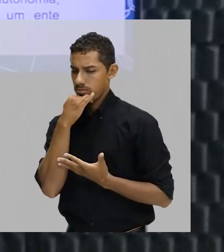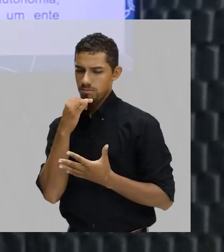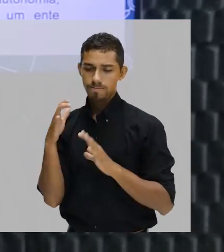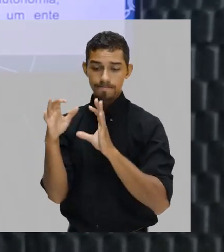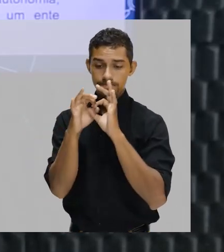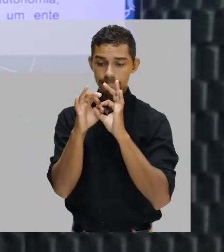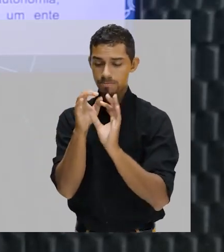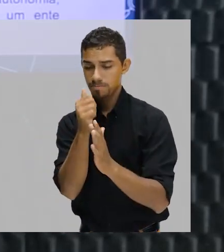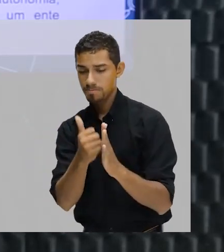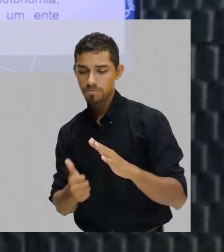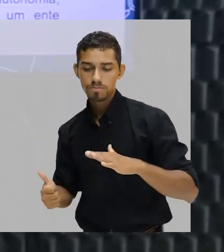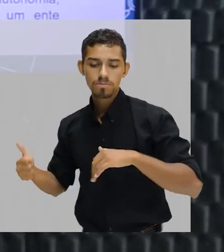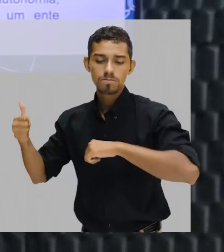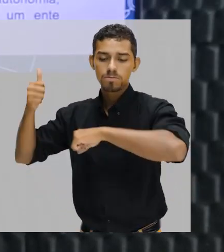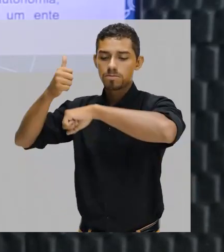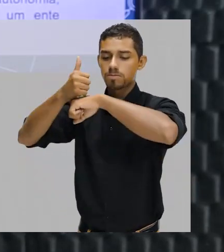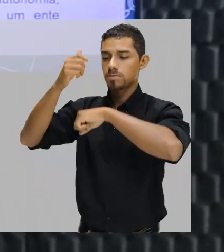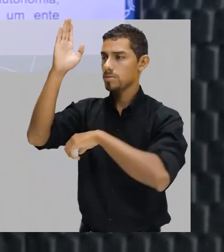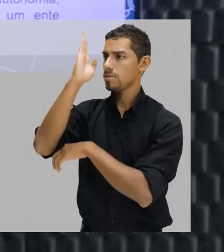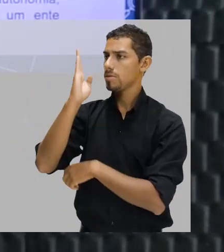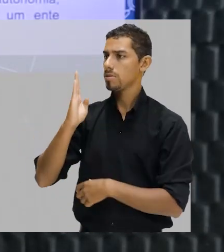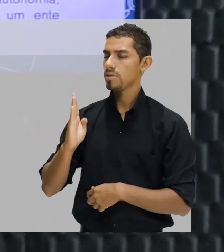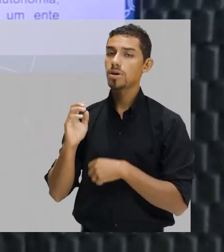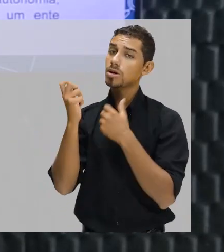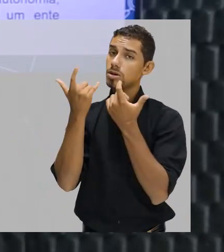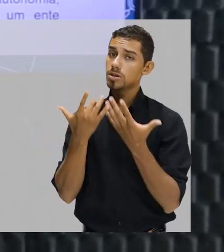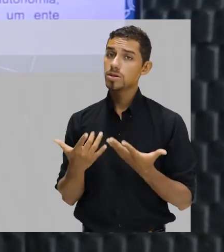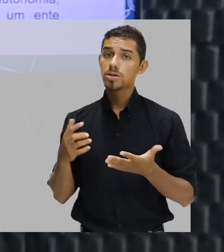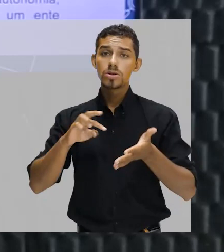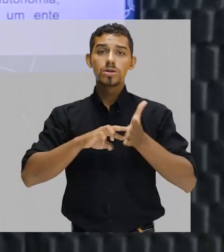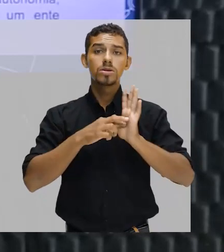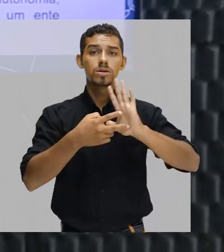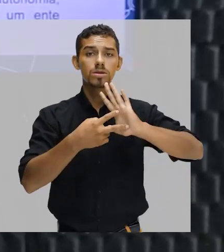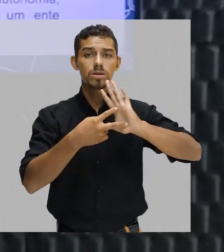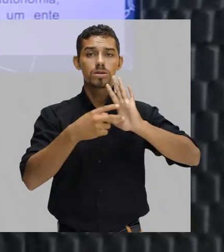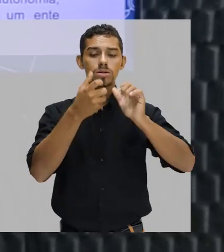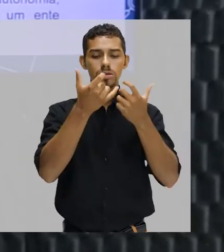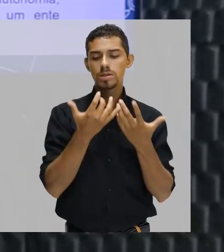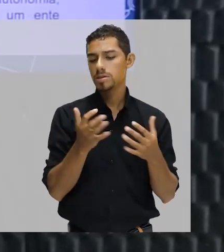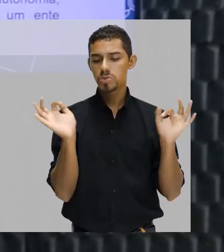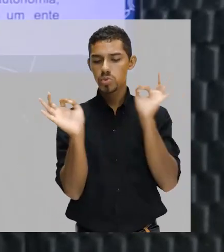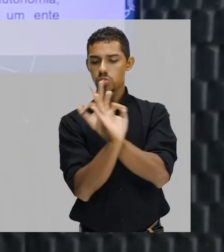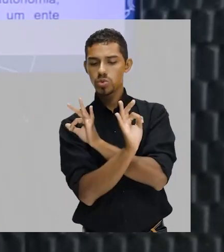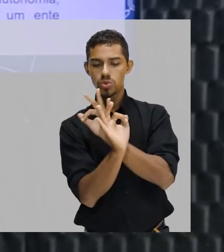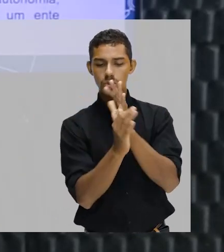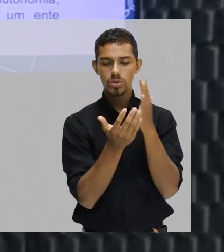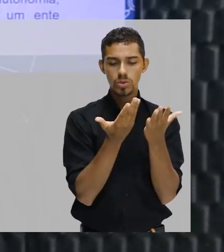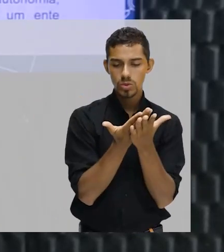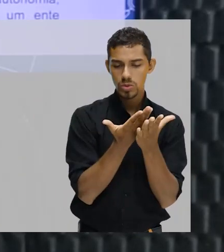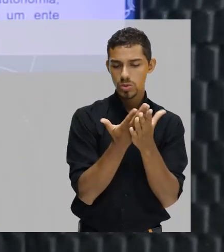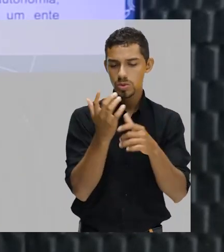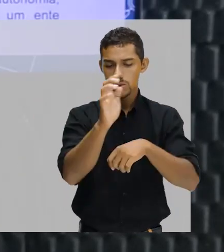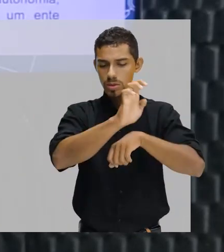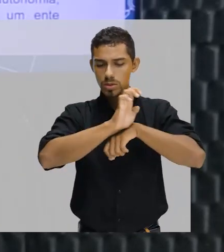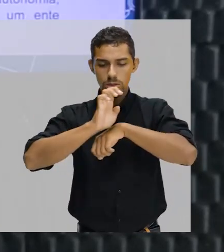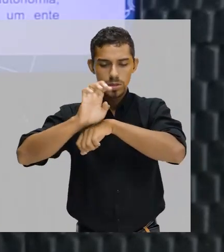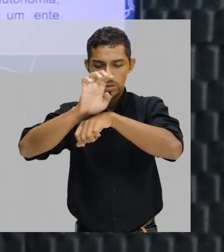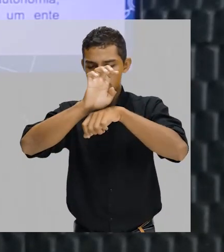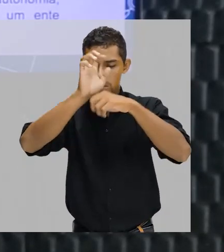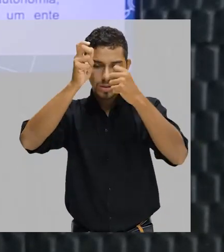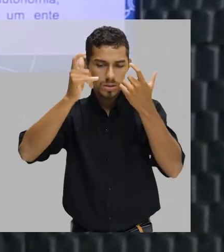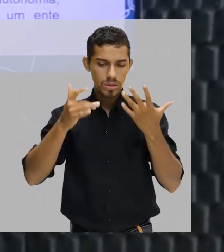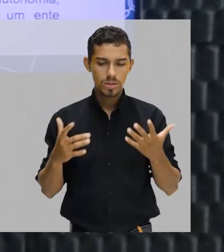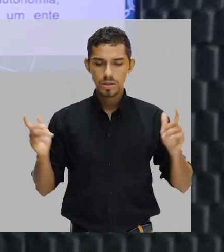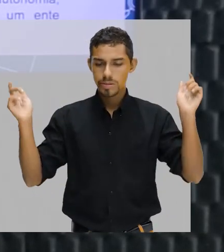tutela de um ente maior, que é o Brasil. Isto representa dizer que nenhum estado, por exemplo, pode se separar do Brasil.